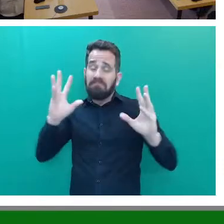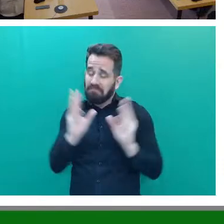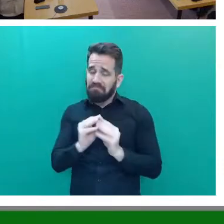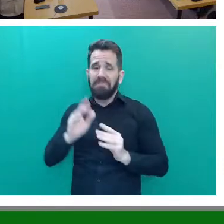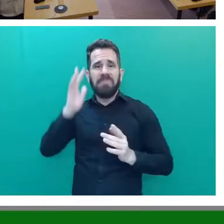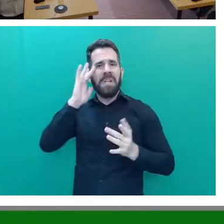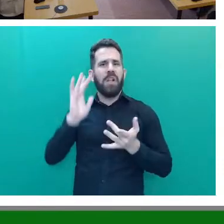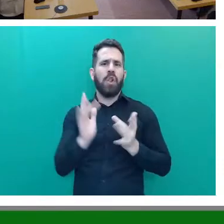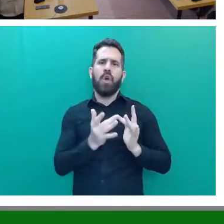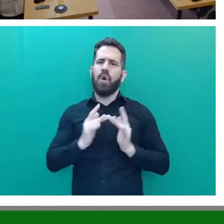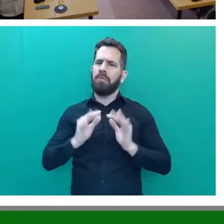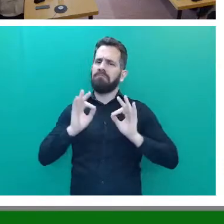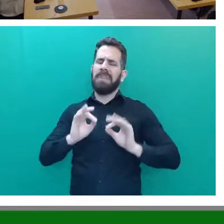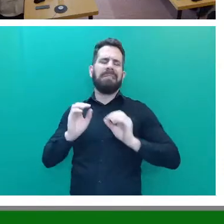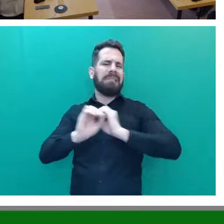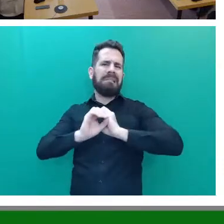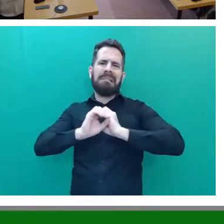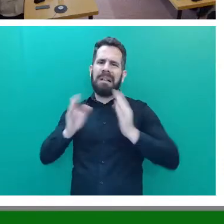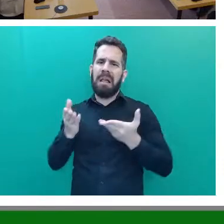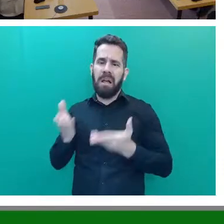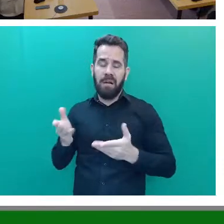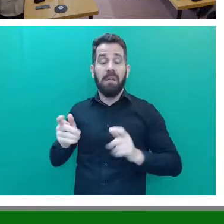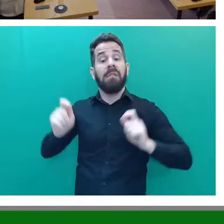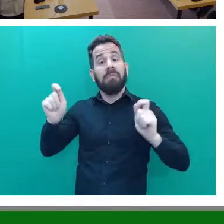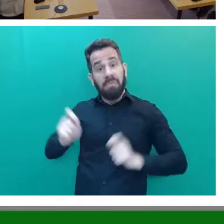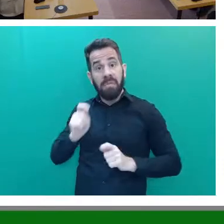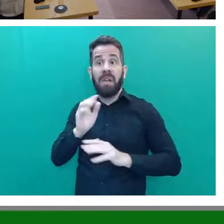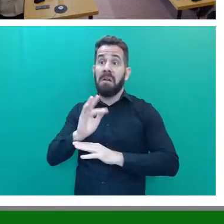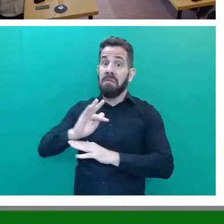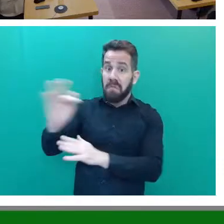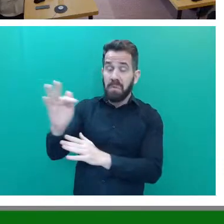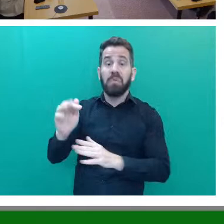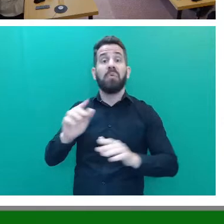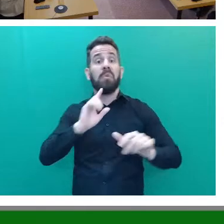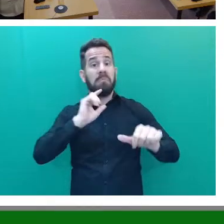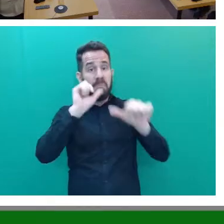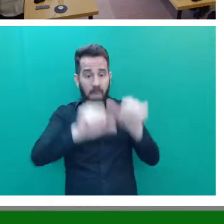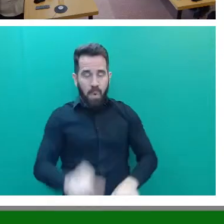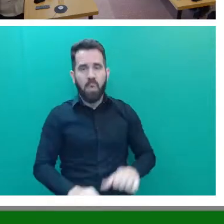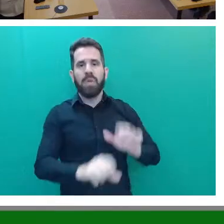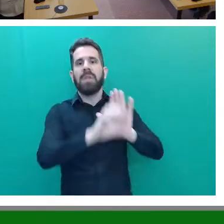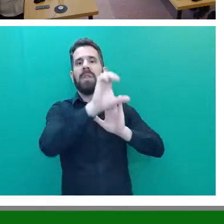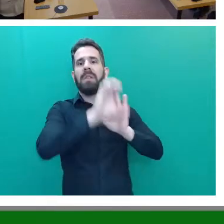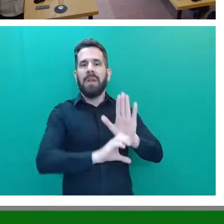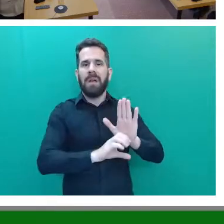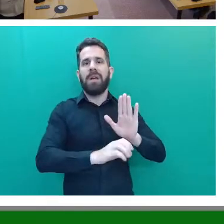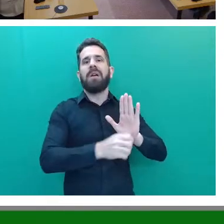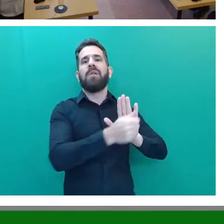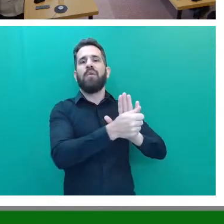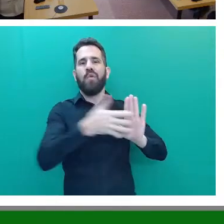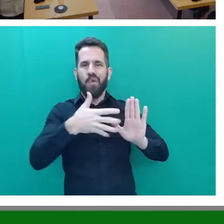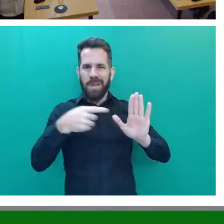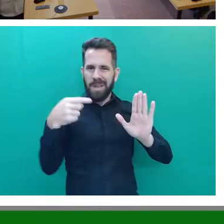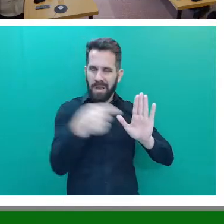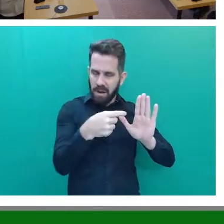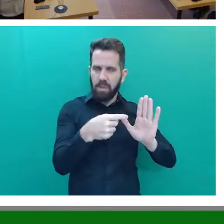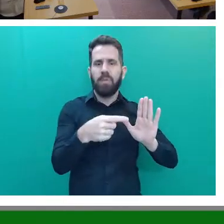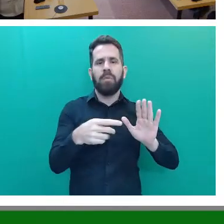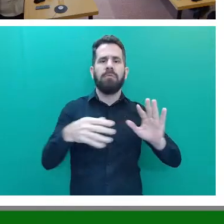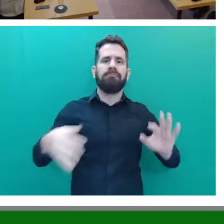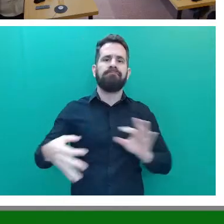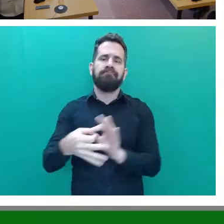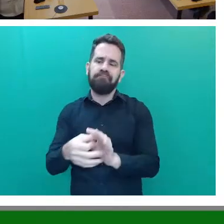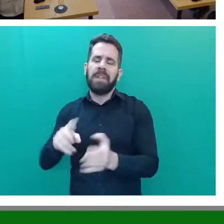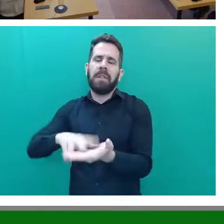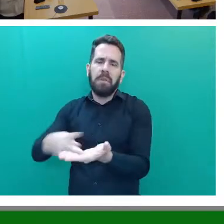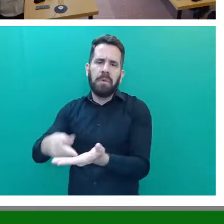elencou norteadores para possíveis desenhos curriculares com vista à formação de intérpretes e tradutores do PA português Libras. Né? E